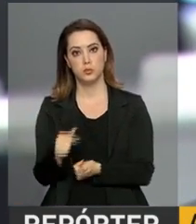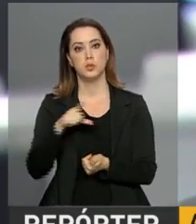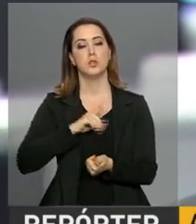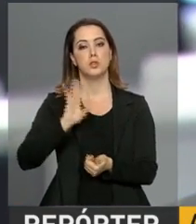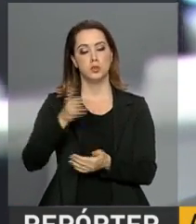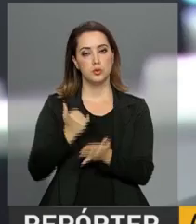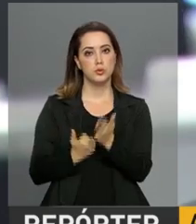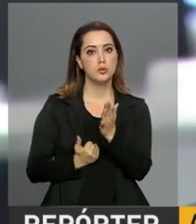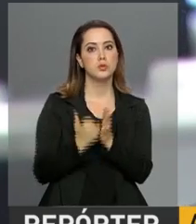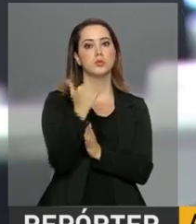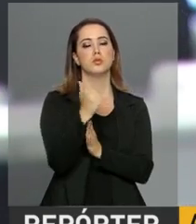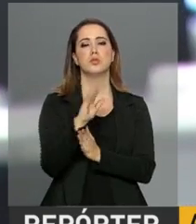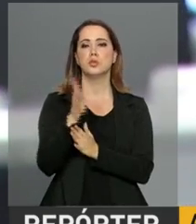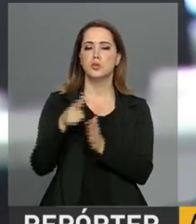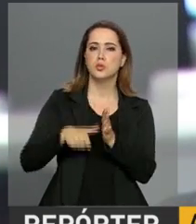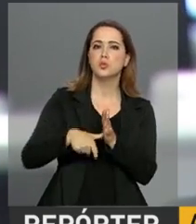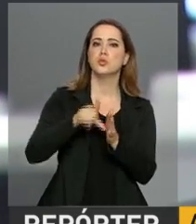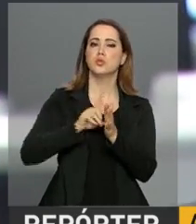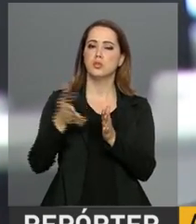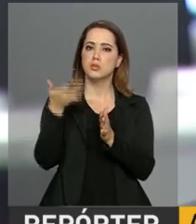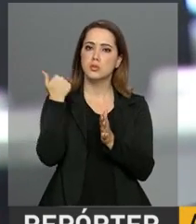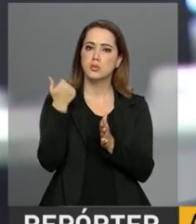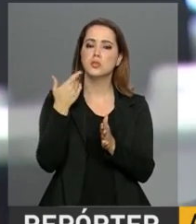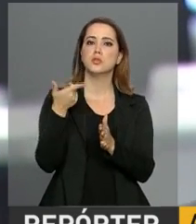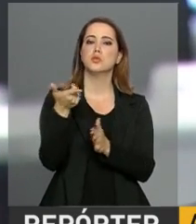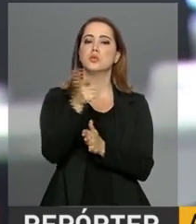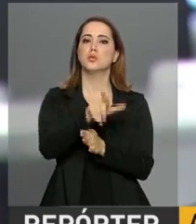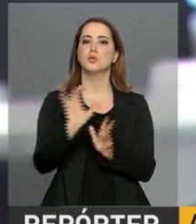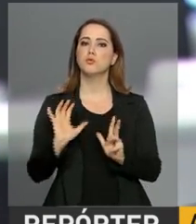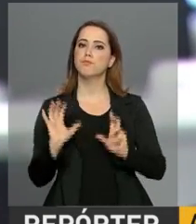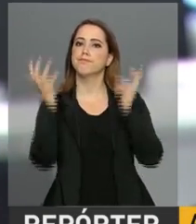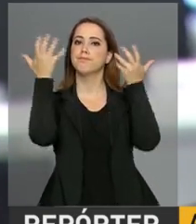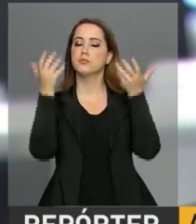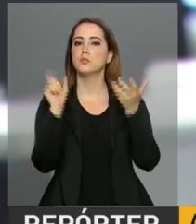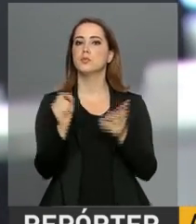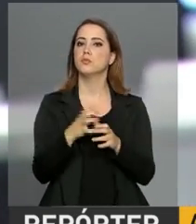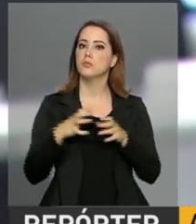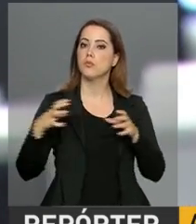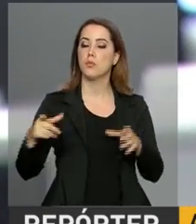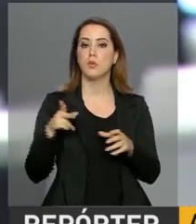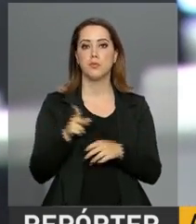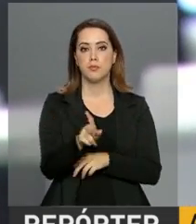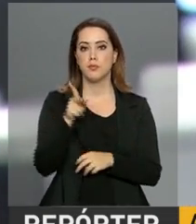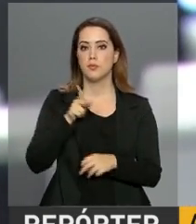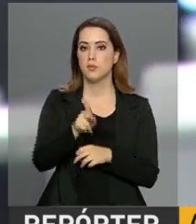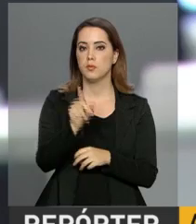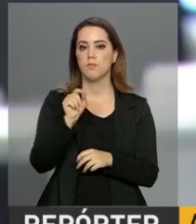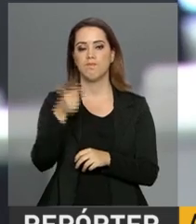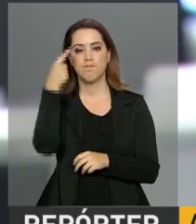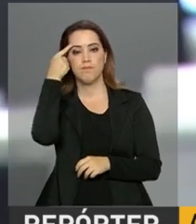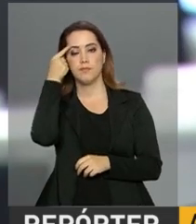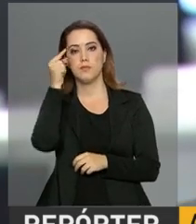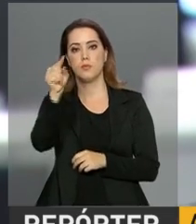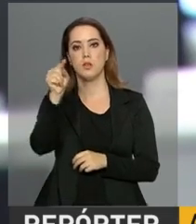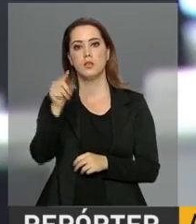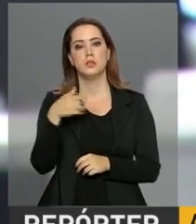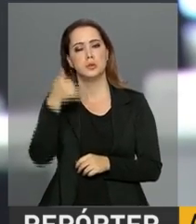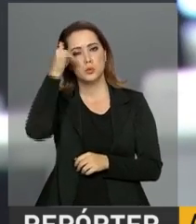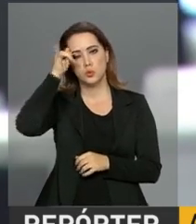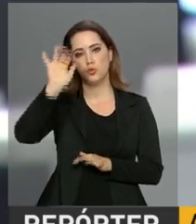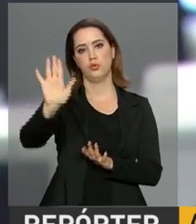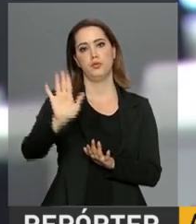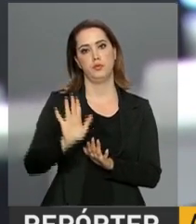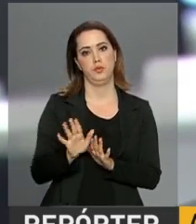nós tivemos na Copa do Mundo, maior do que tivemos em outros grandes eventos, sempre com a ideia de